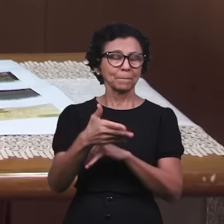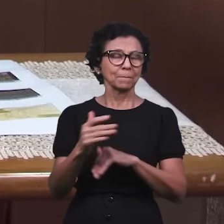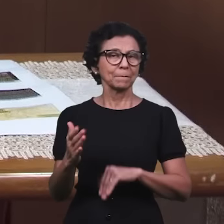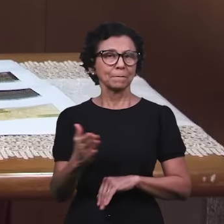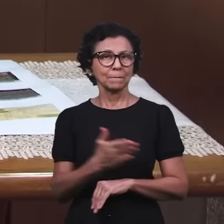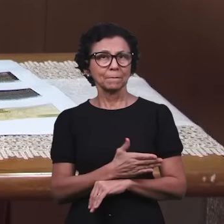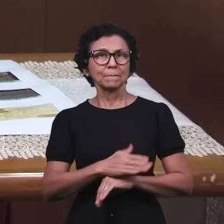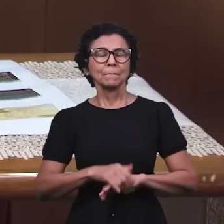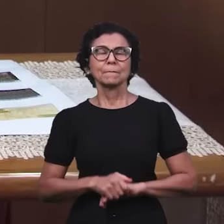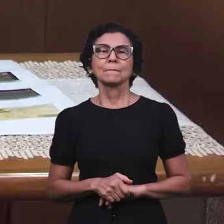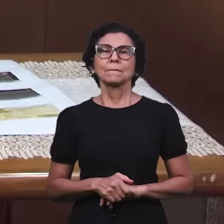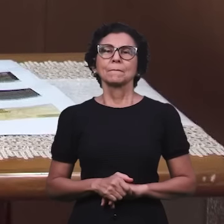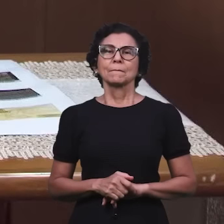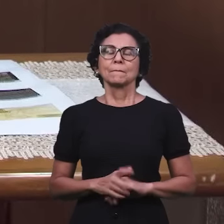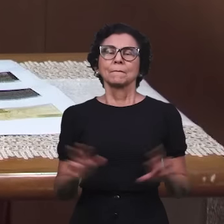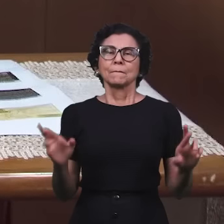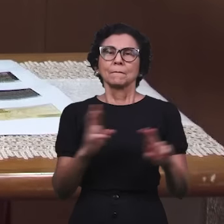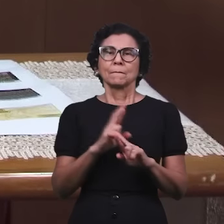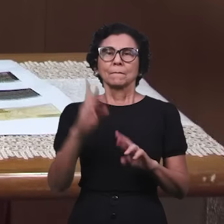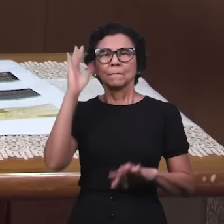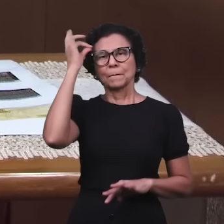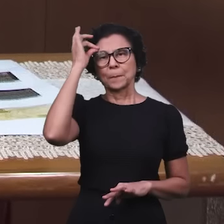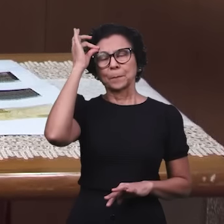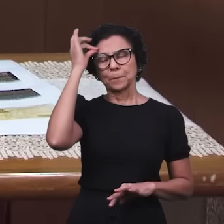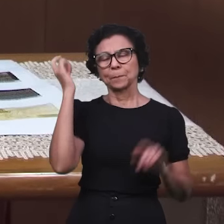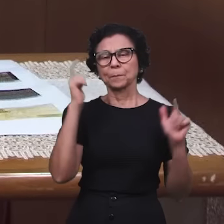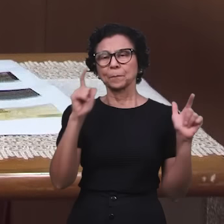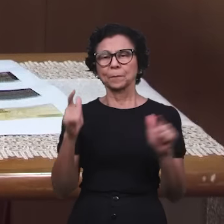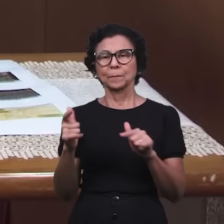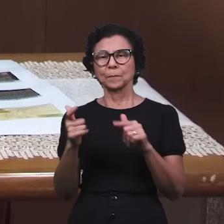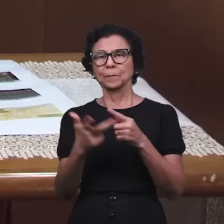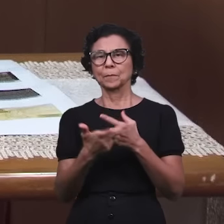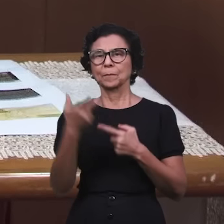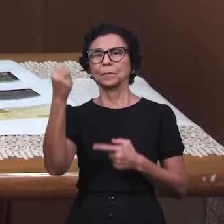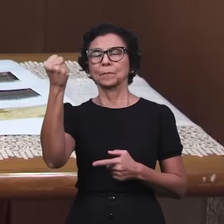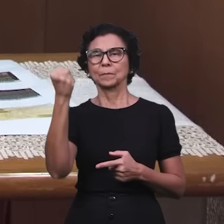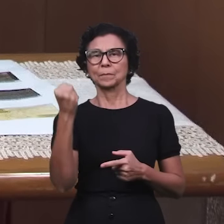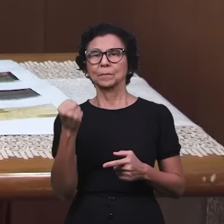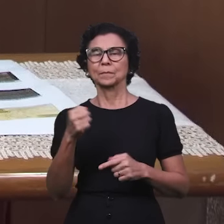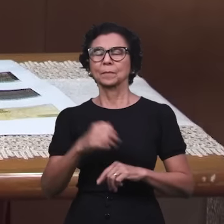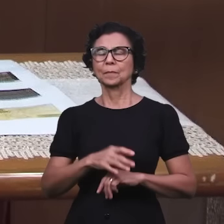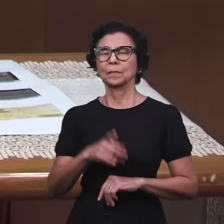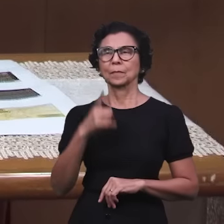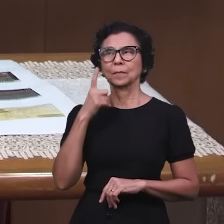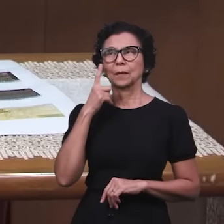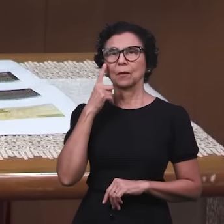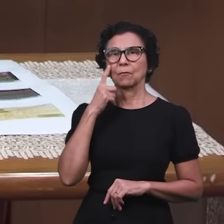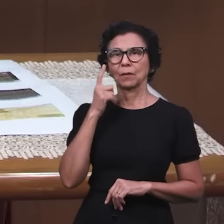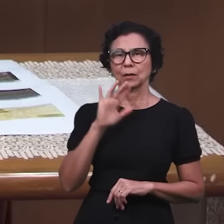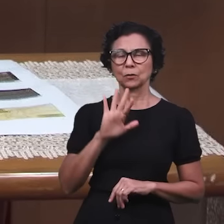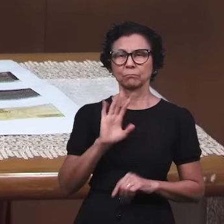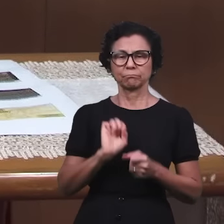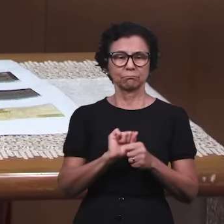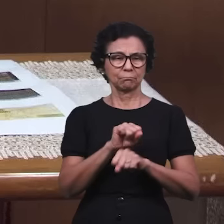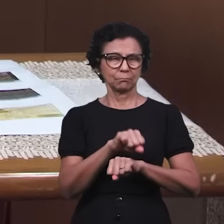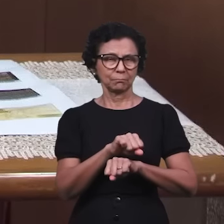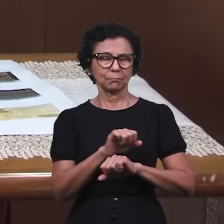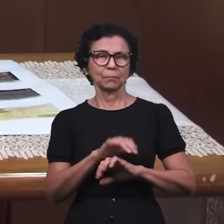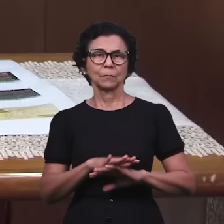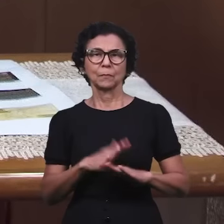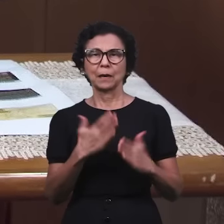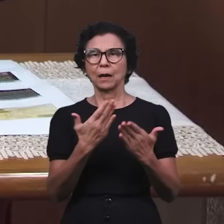certos espaços espirituais que nós conquistamos. Quando eu vejo nos nossos seminários